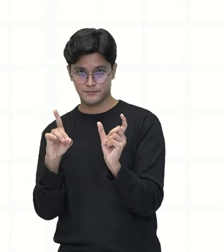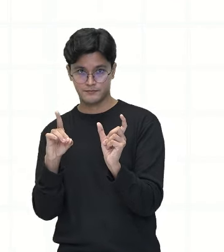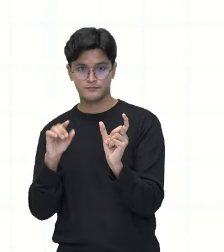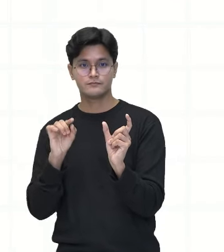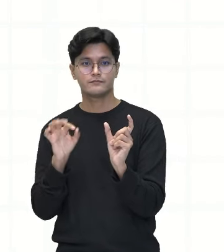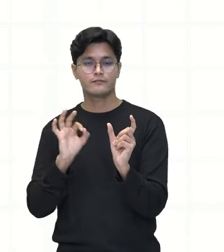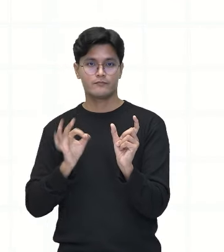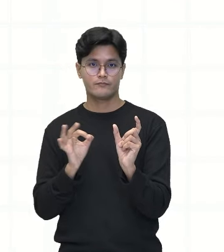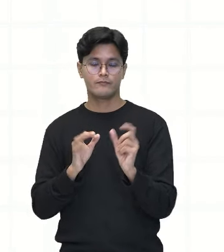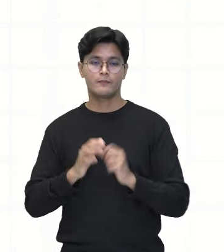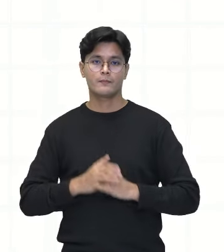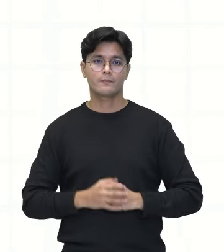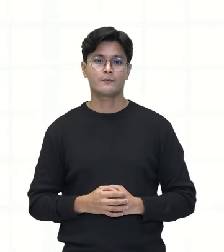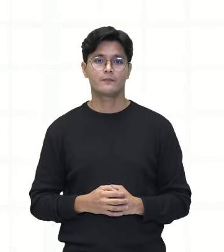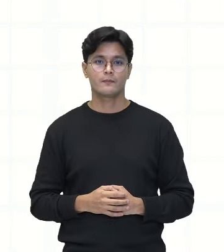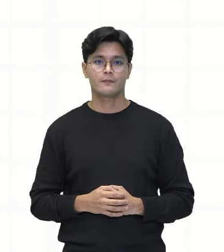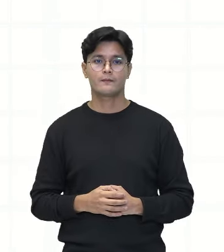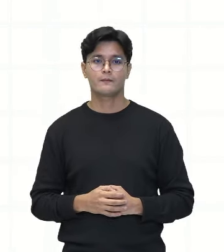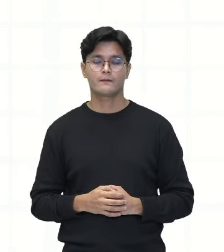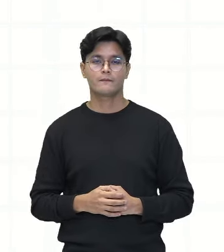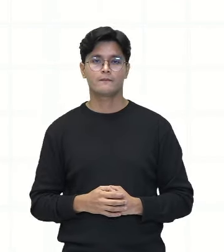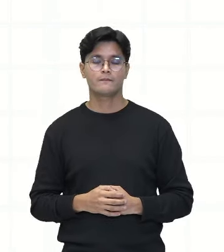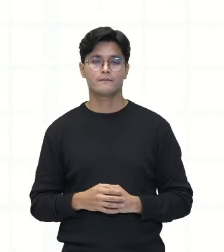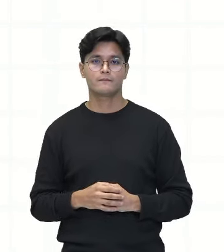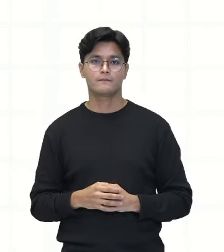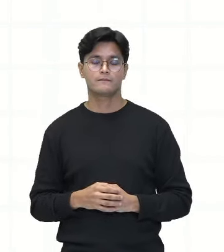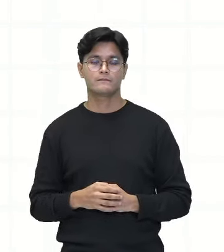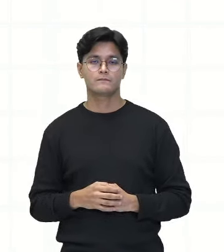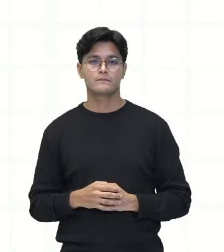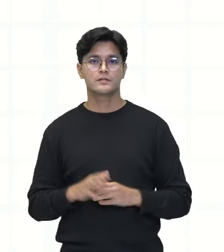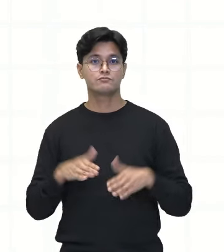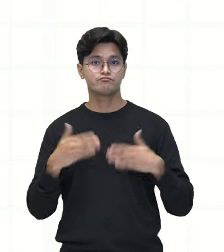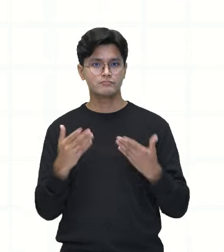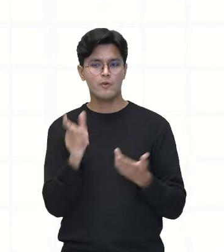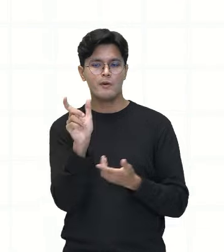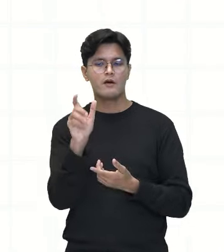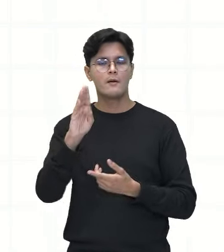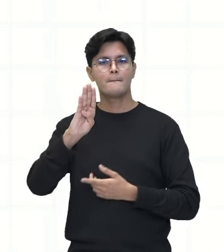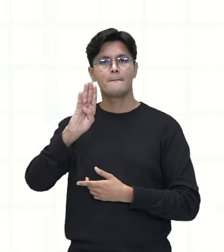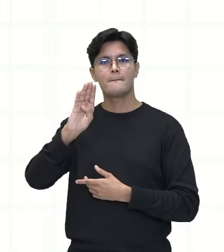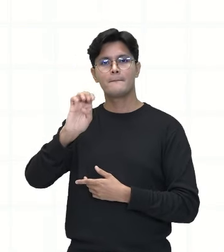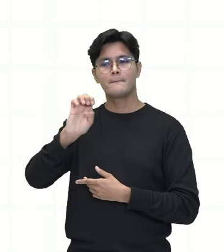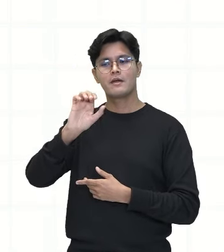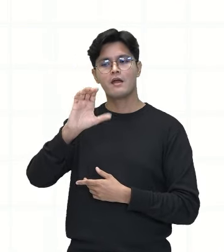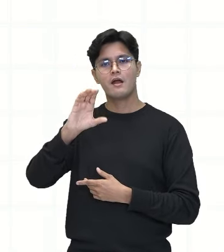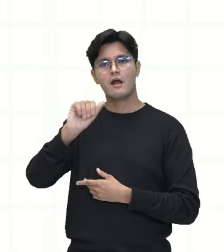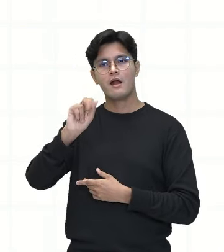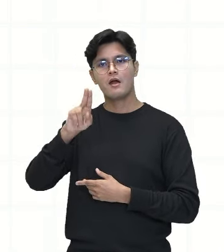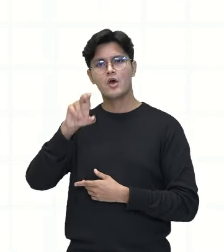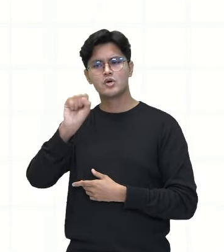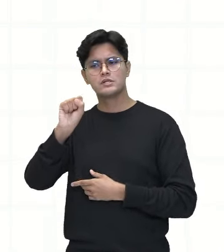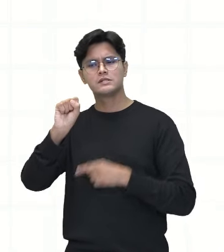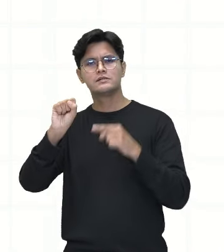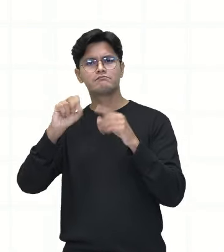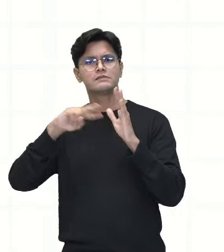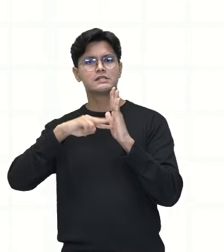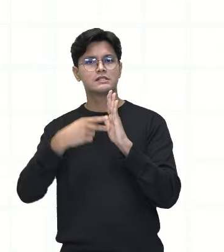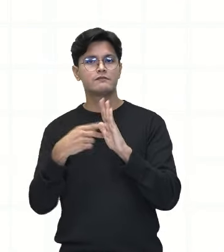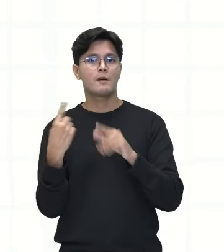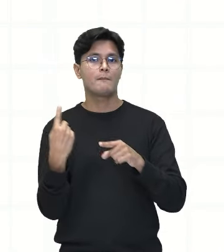in there. Because, a palavra because significa porque. It was my favorite